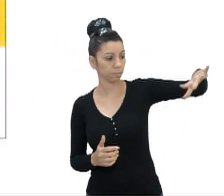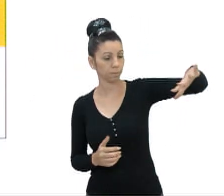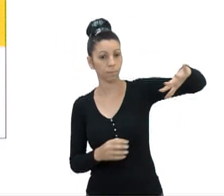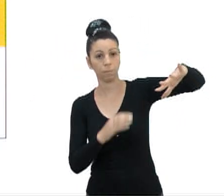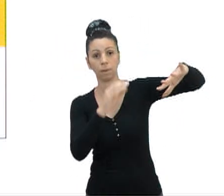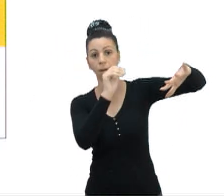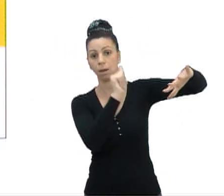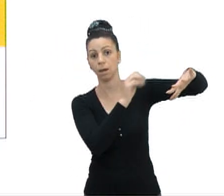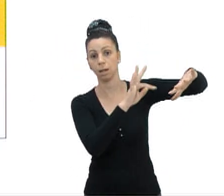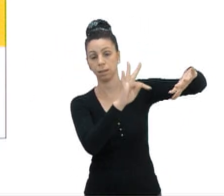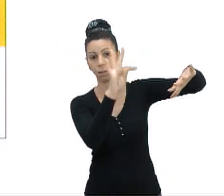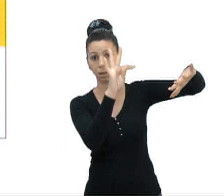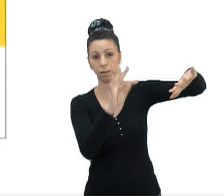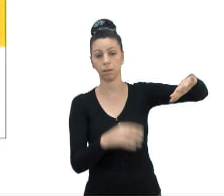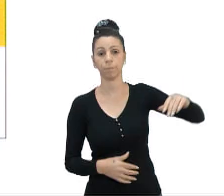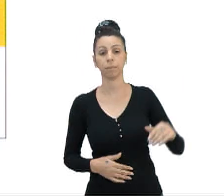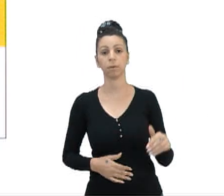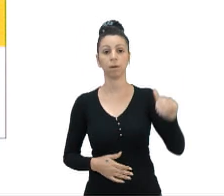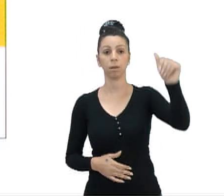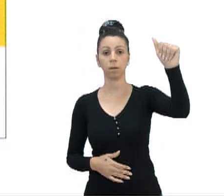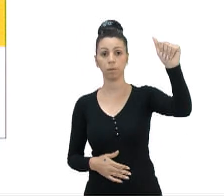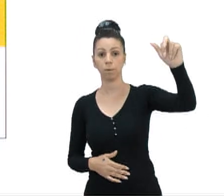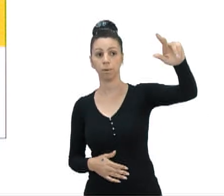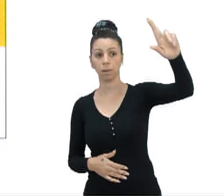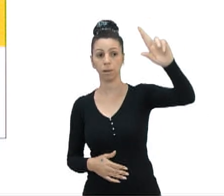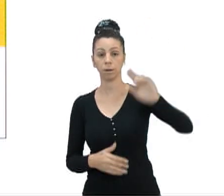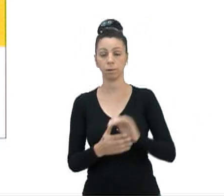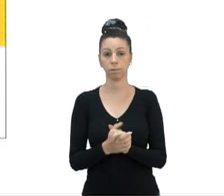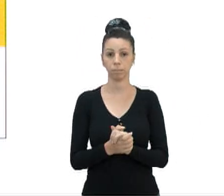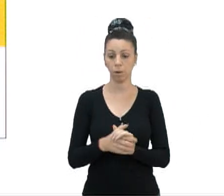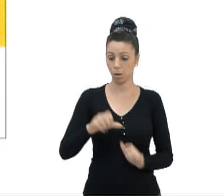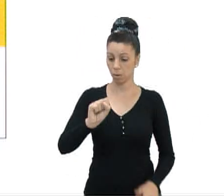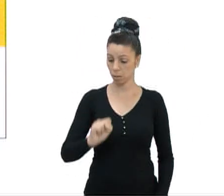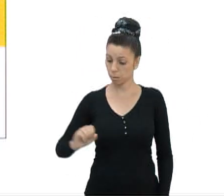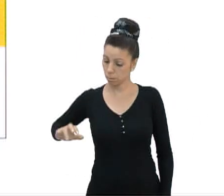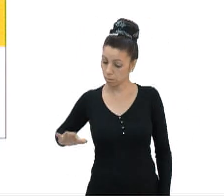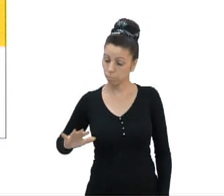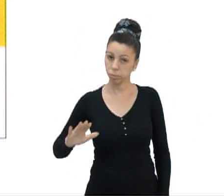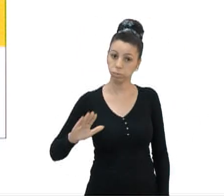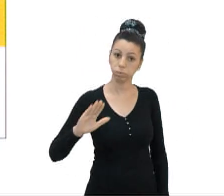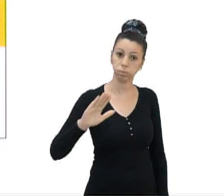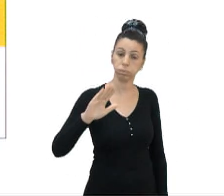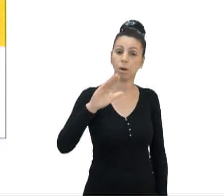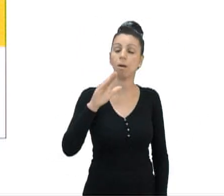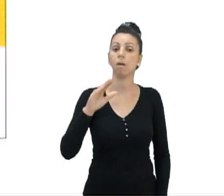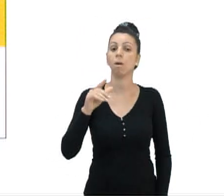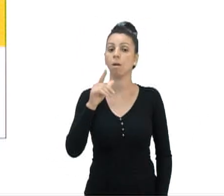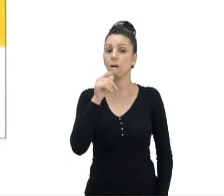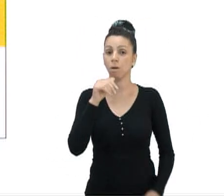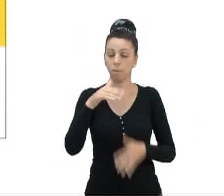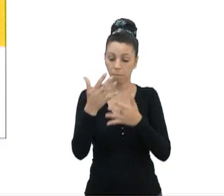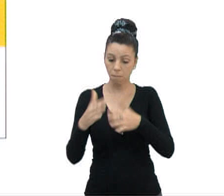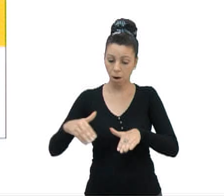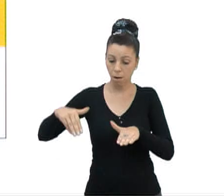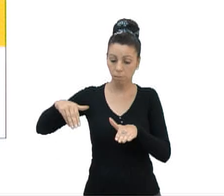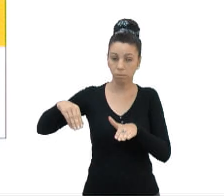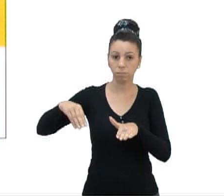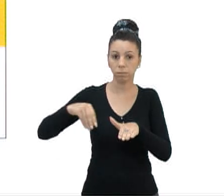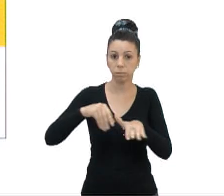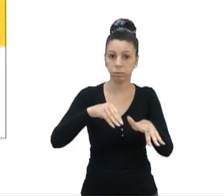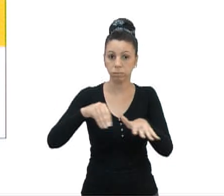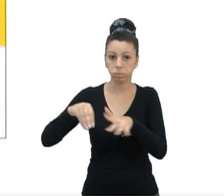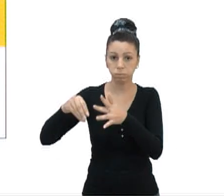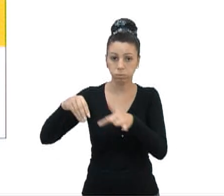Atlântico e o Glacial Ártico e ao sul pelo Mar Mediterrâneo. Nós vamos ter Mar Negro, Mar Cáspio aqui na